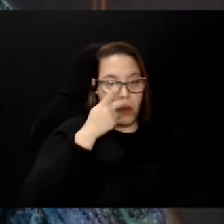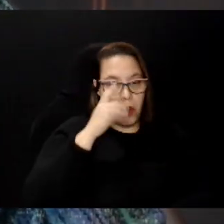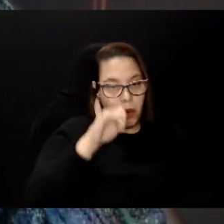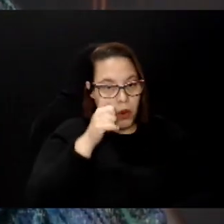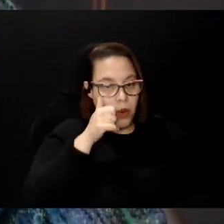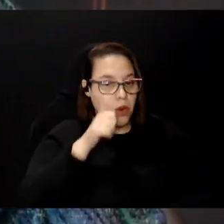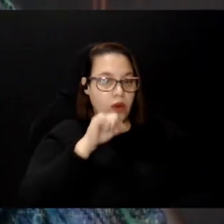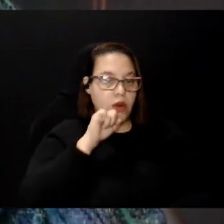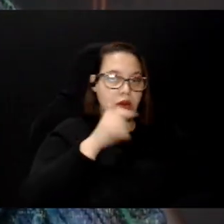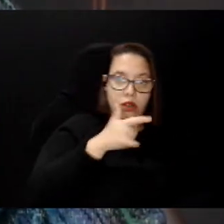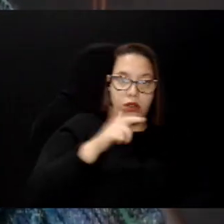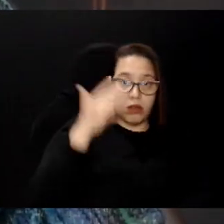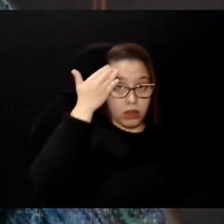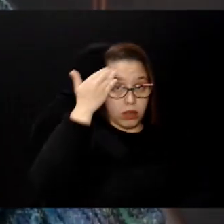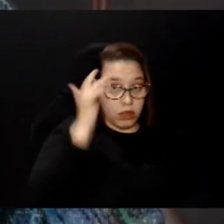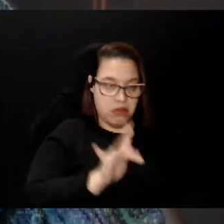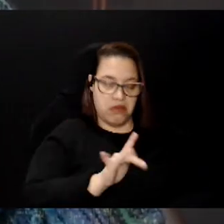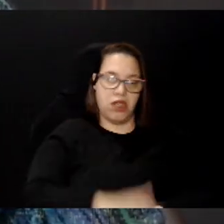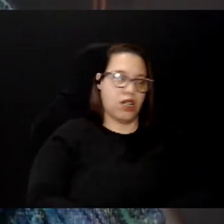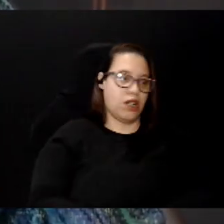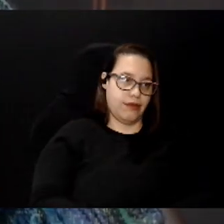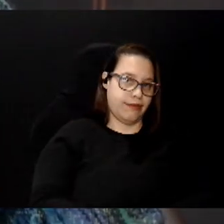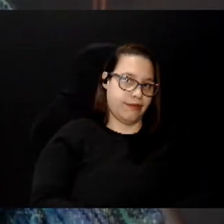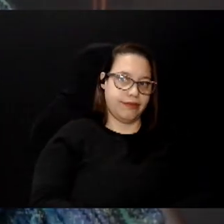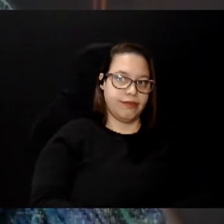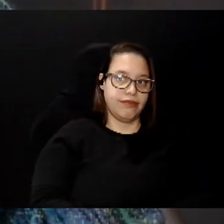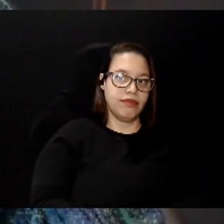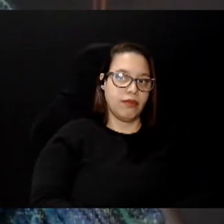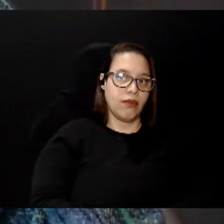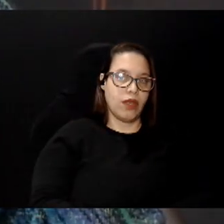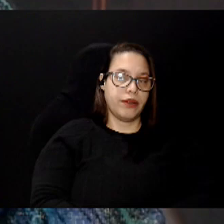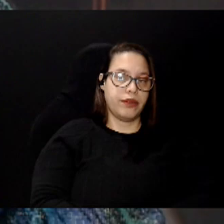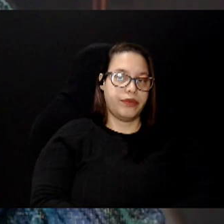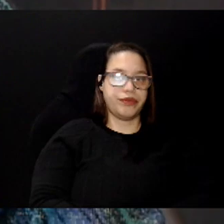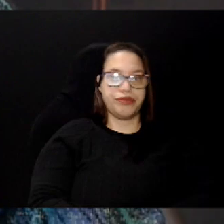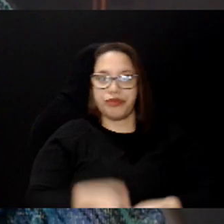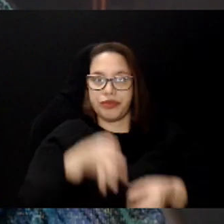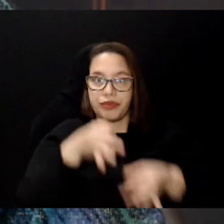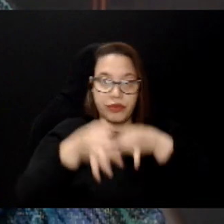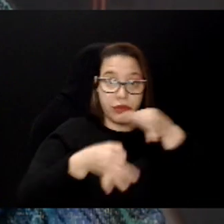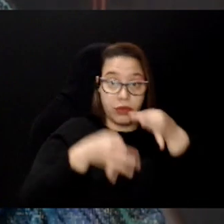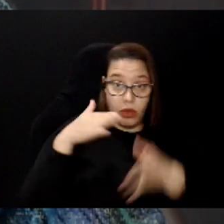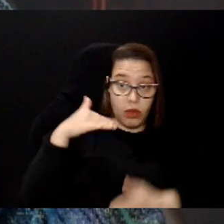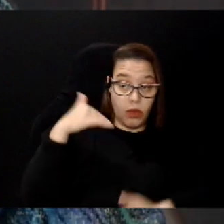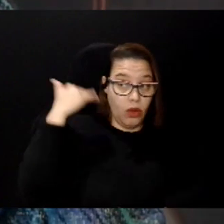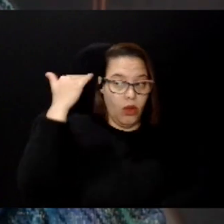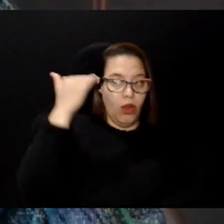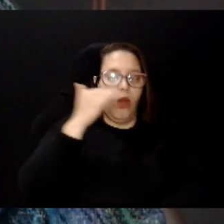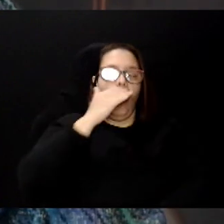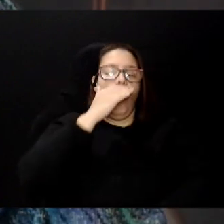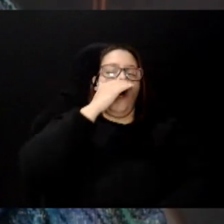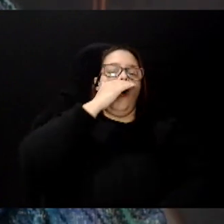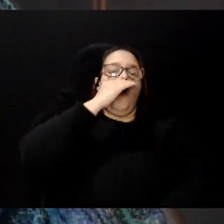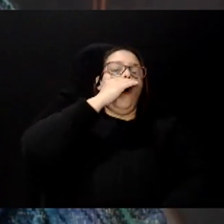que é. Com o senso crítico dos adultos, supervisionando as crianças, obviamente que só